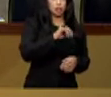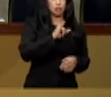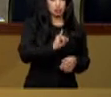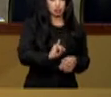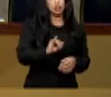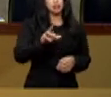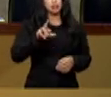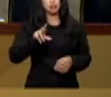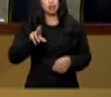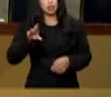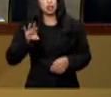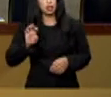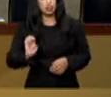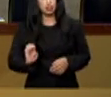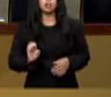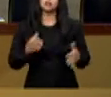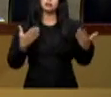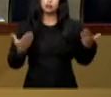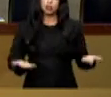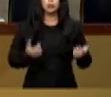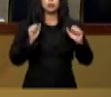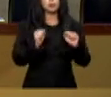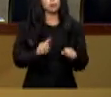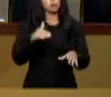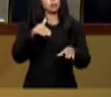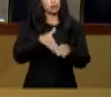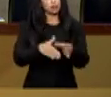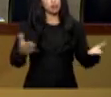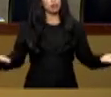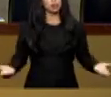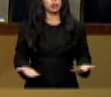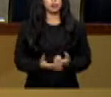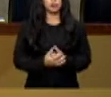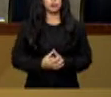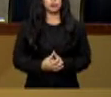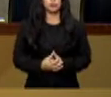Então, Vossa Excelência, então, tem a palavra para o voto.